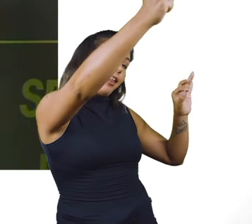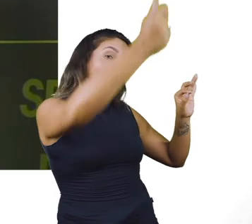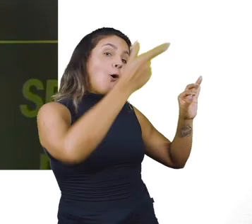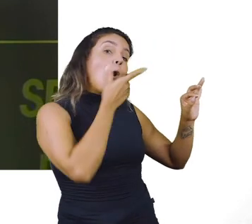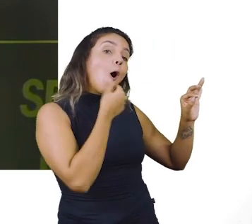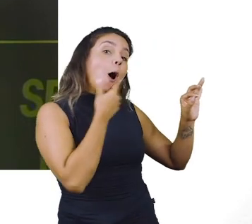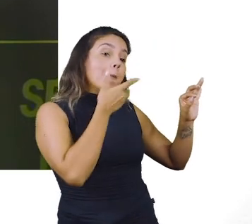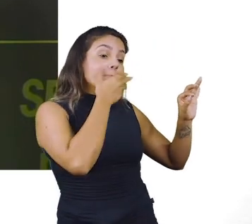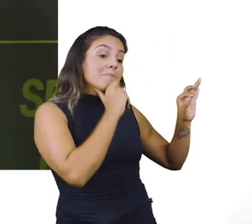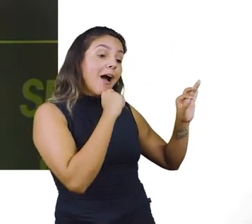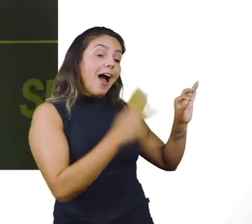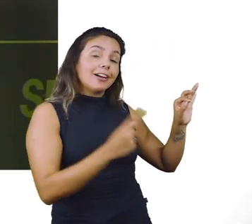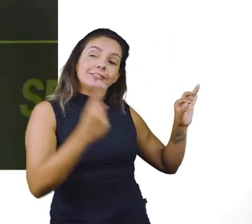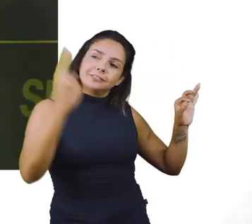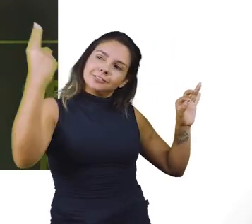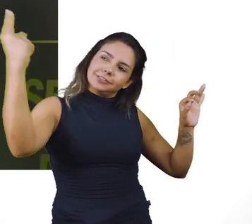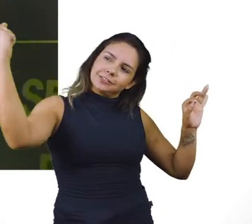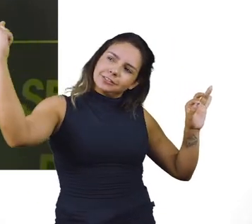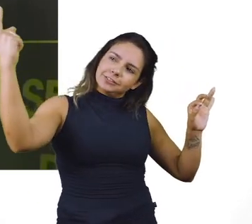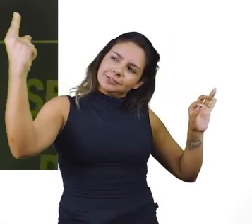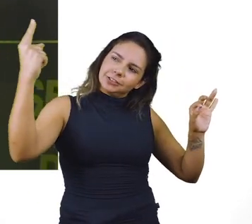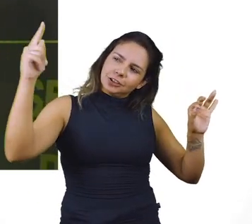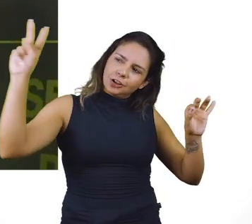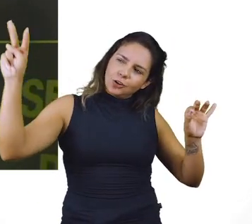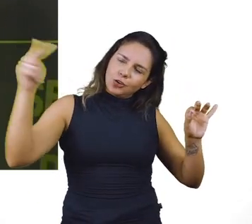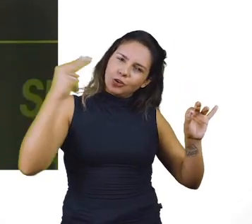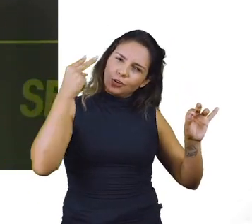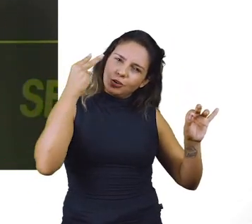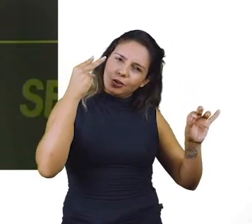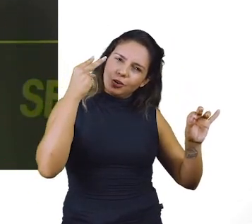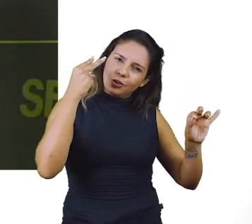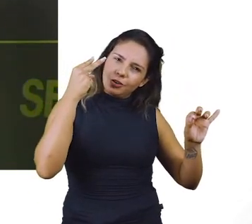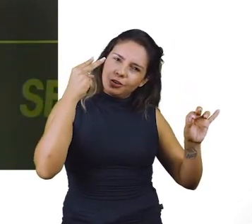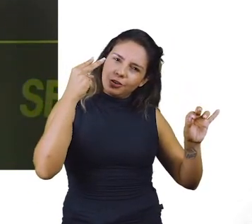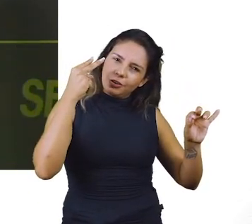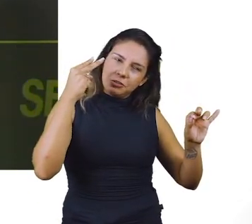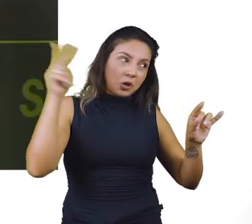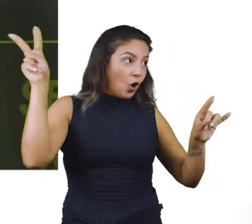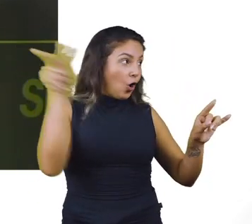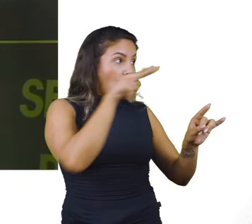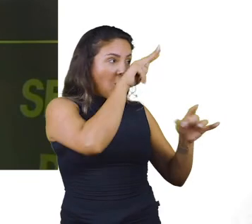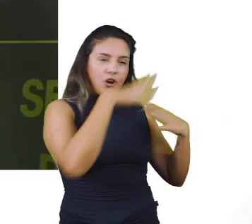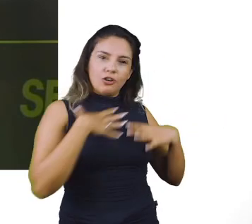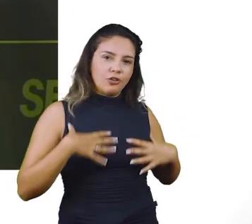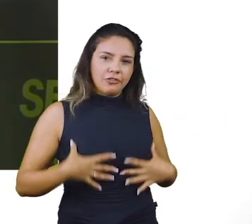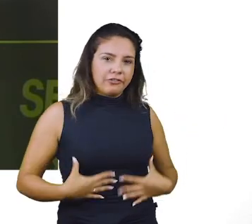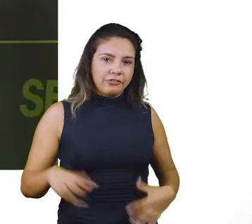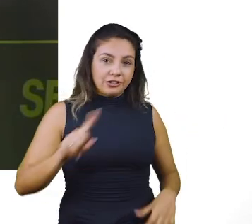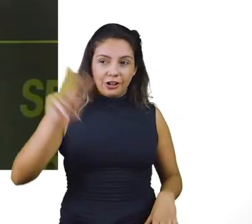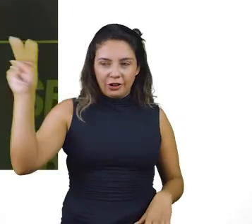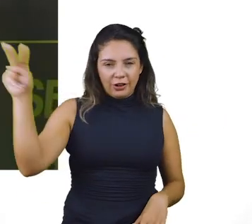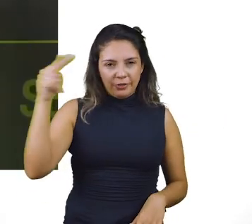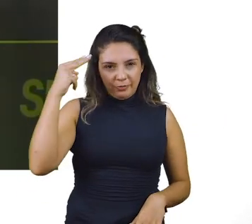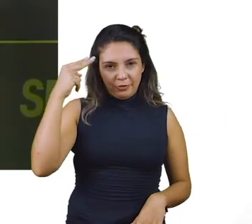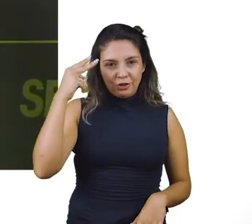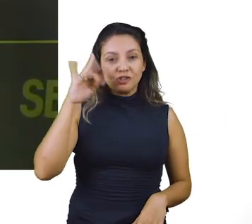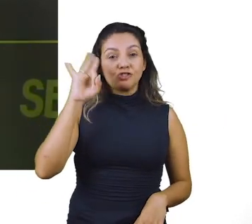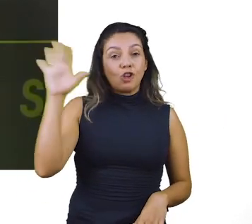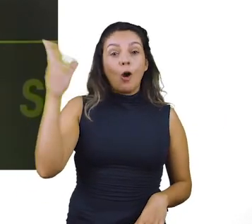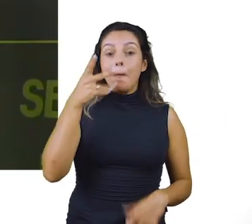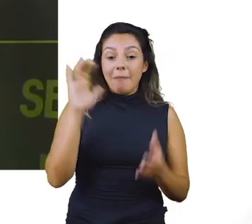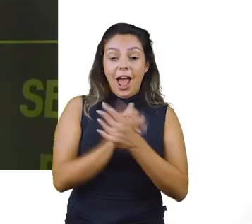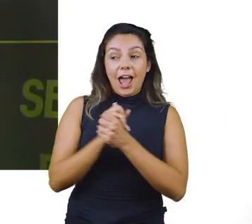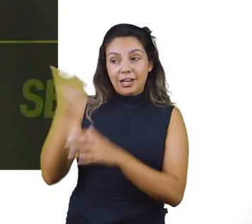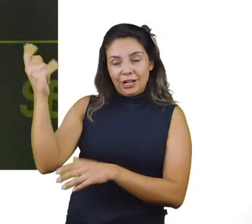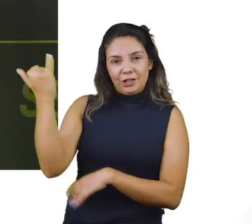pai aparecia. Olhou para mim em silêncio, mal reparou no vestido e disse apenas, mulher, põe mais